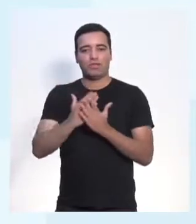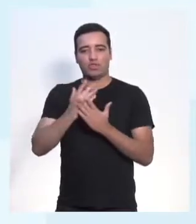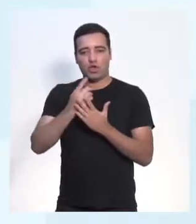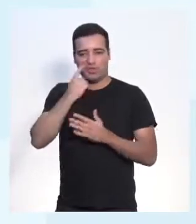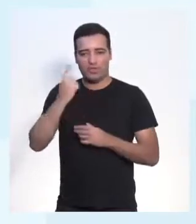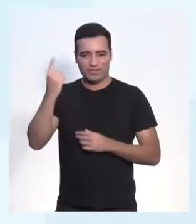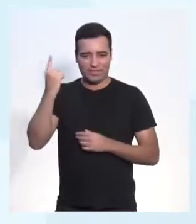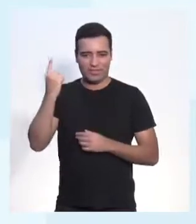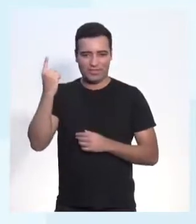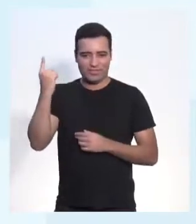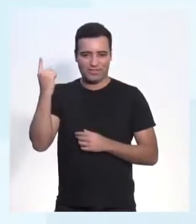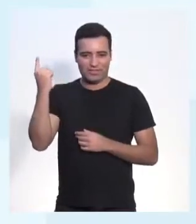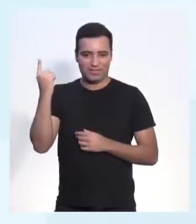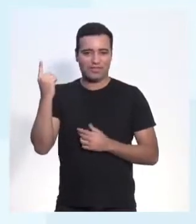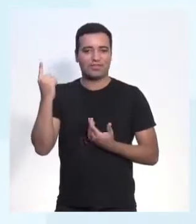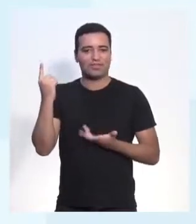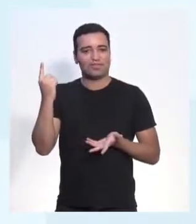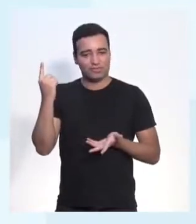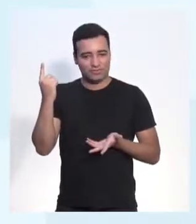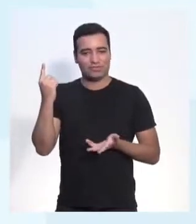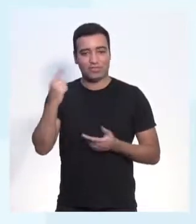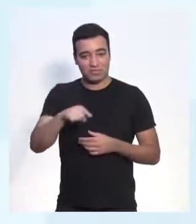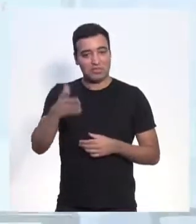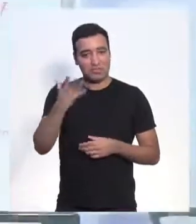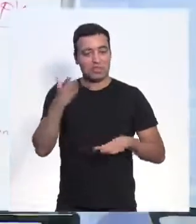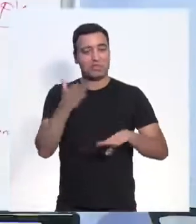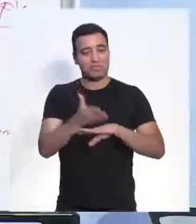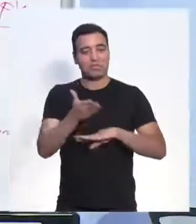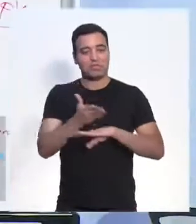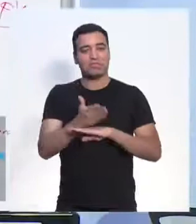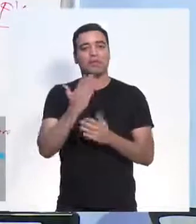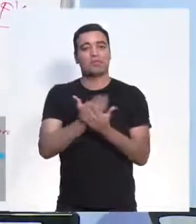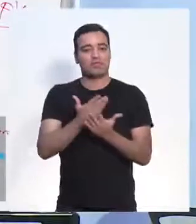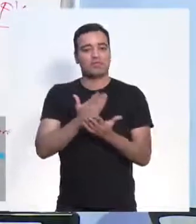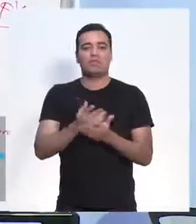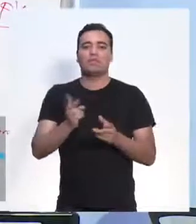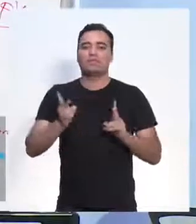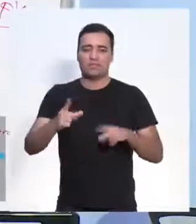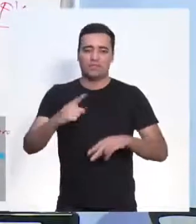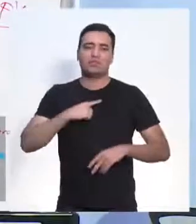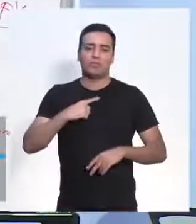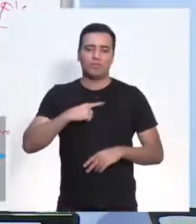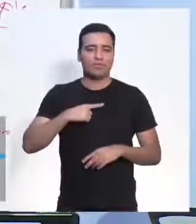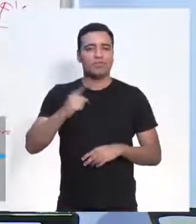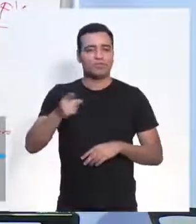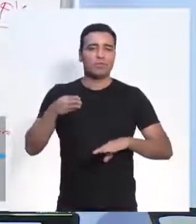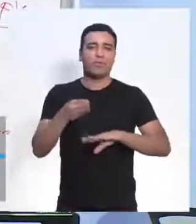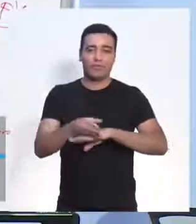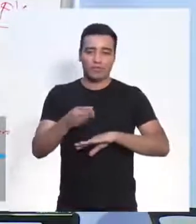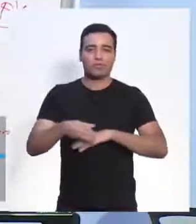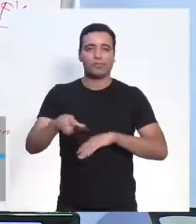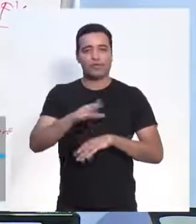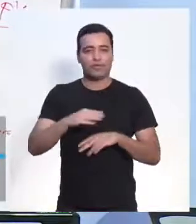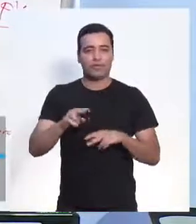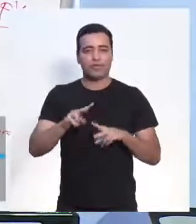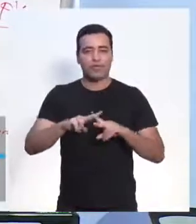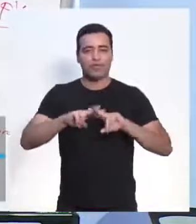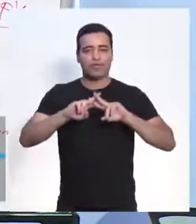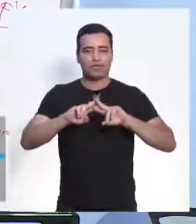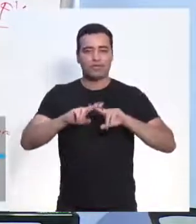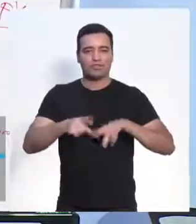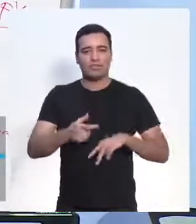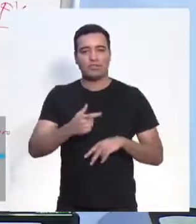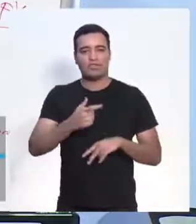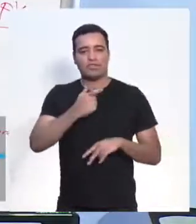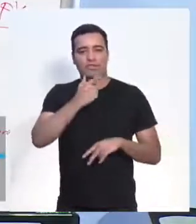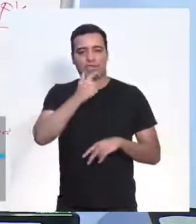de Lins. Lembrando que se vocês quiserem participar da aula aí, sempre tem aí, é só vocês participarem com as hashtags